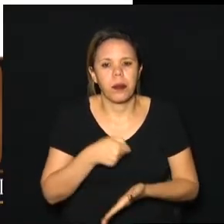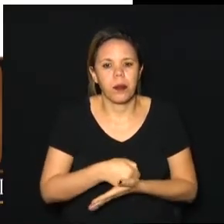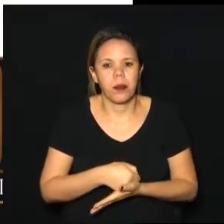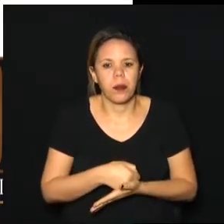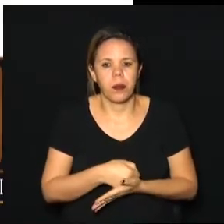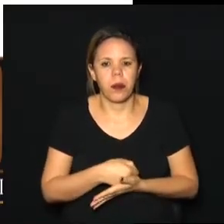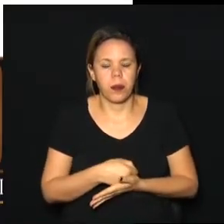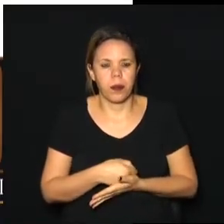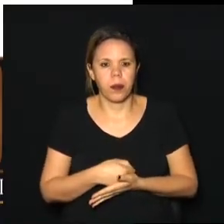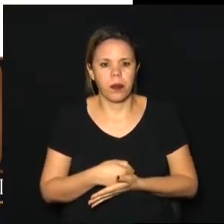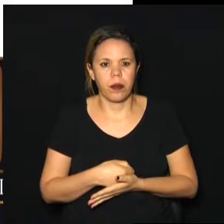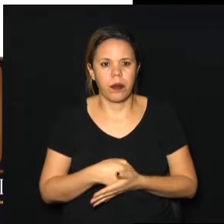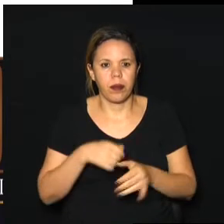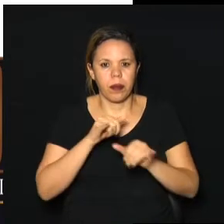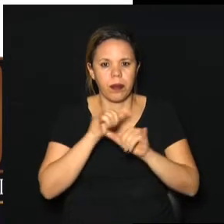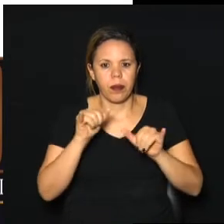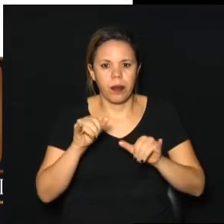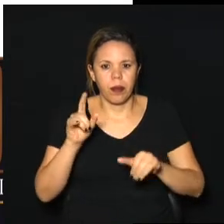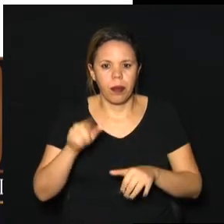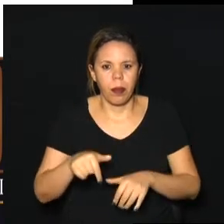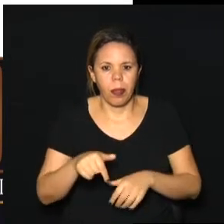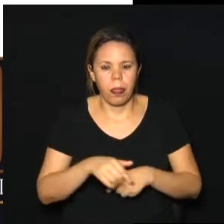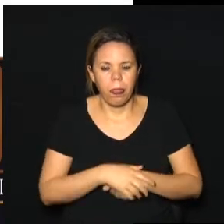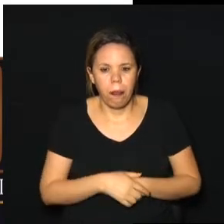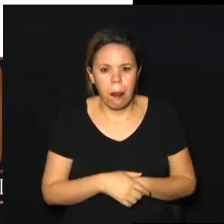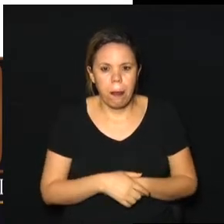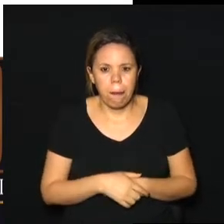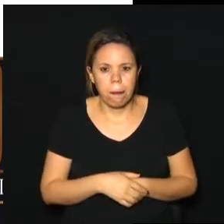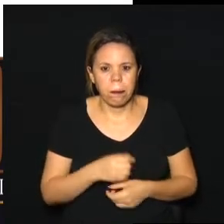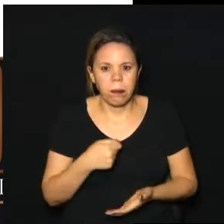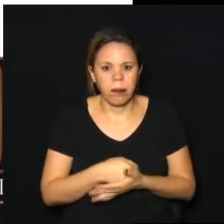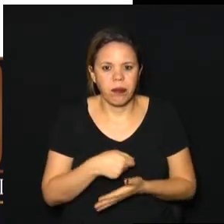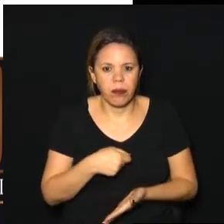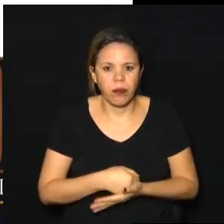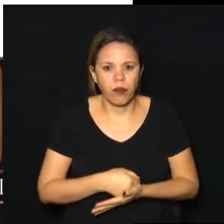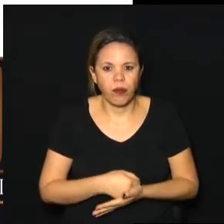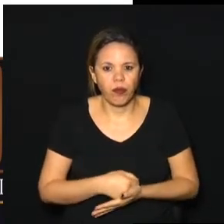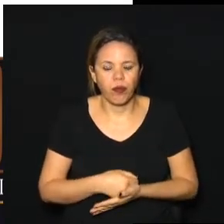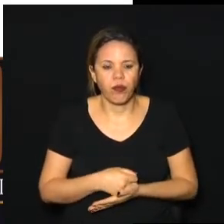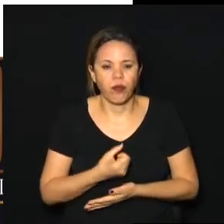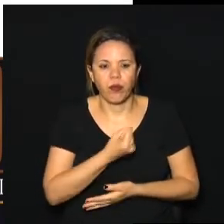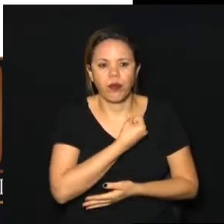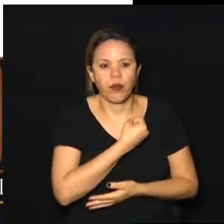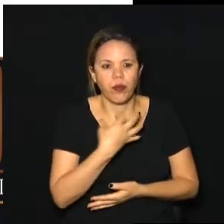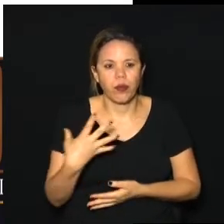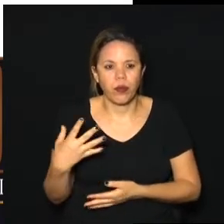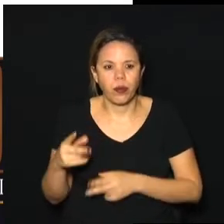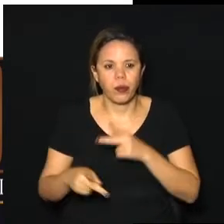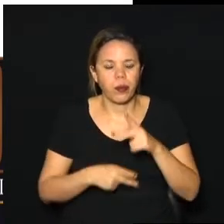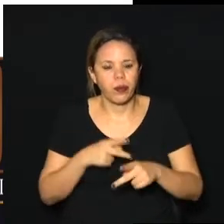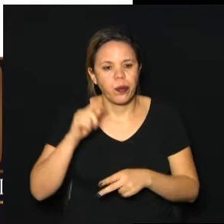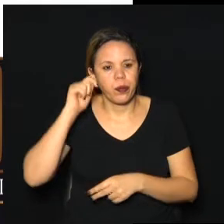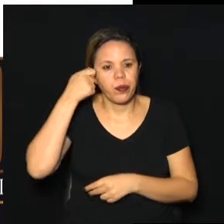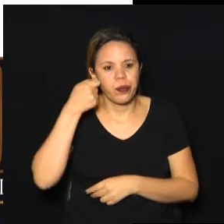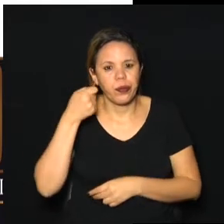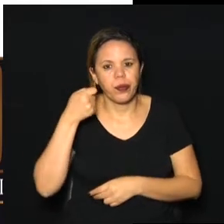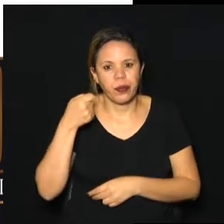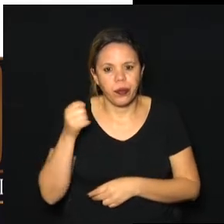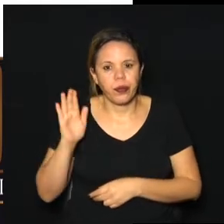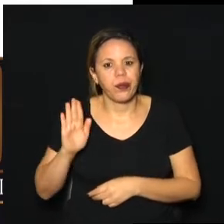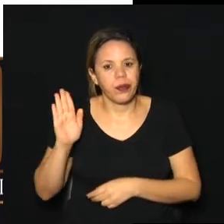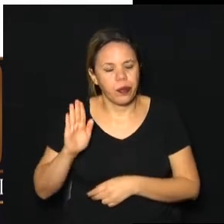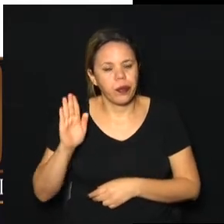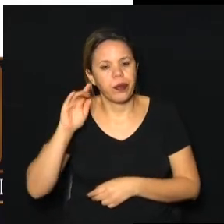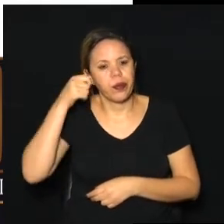obrigatoriedade nas campanhas, que é a exigência de um número X, de um número mínimo de